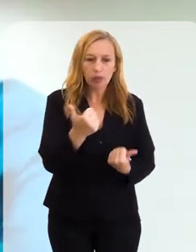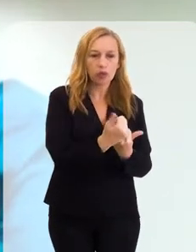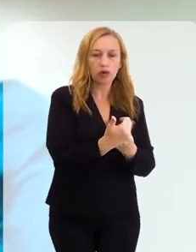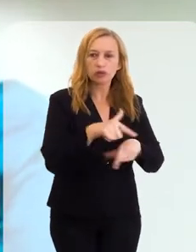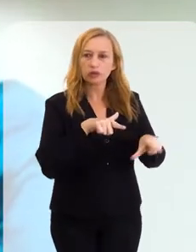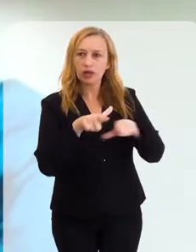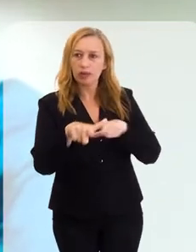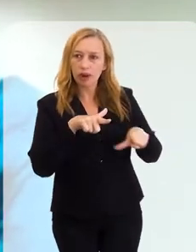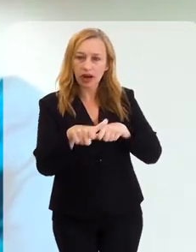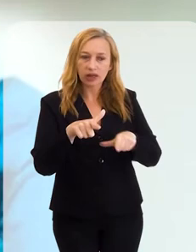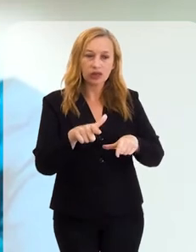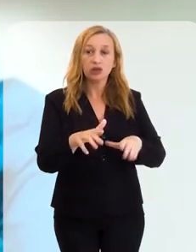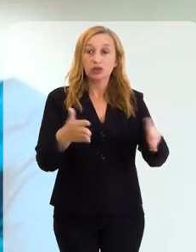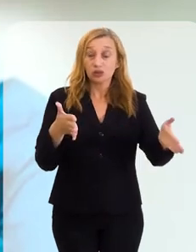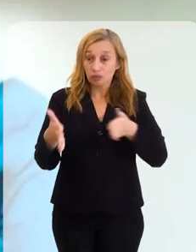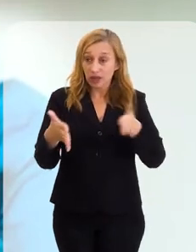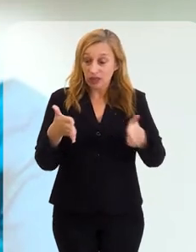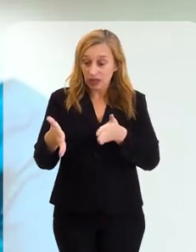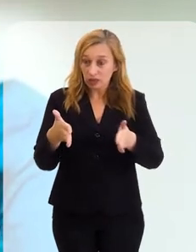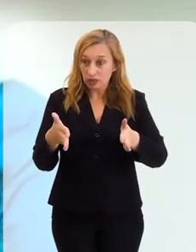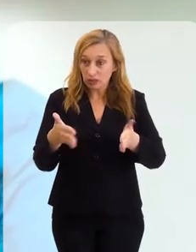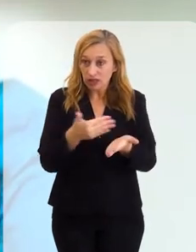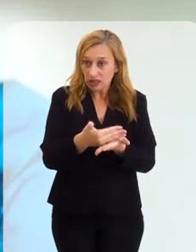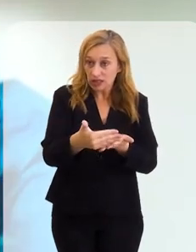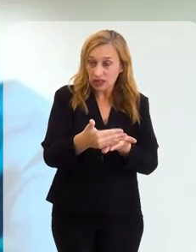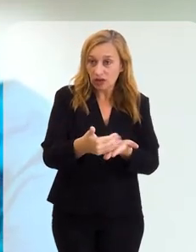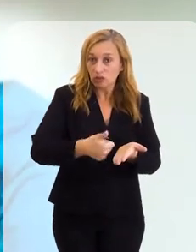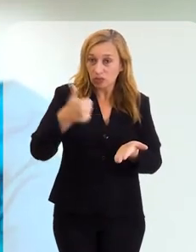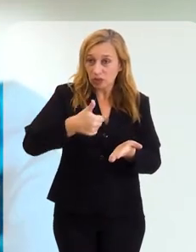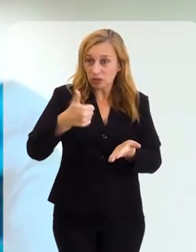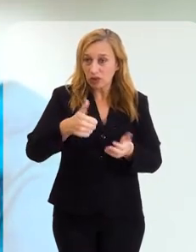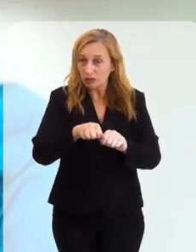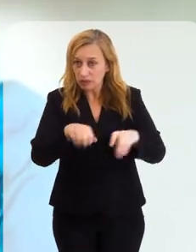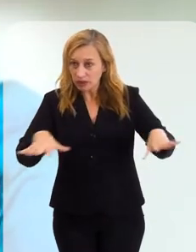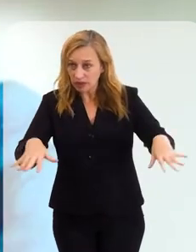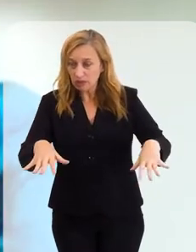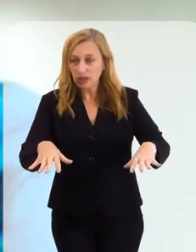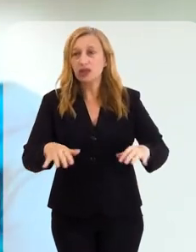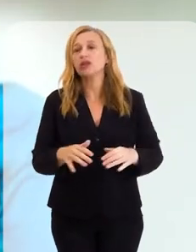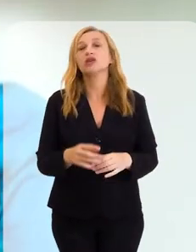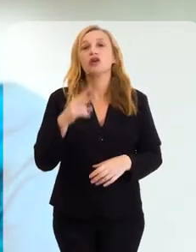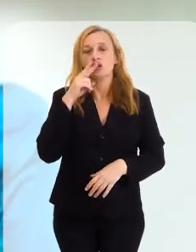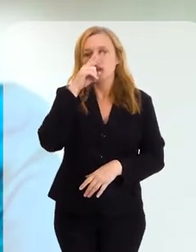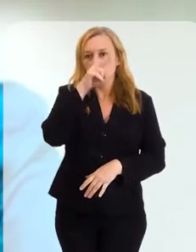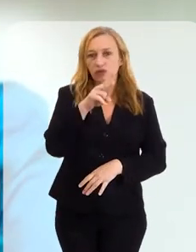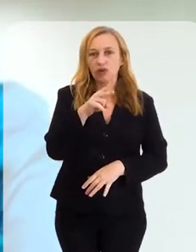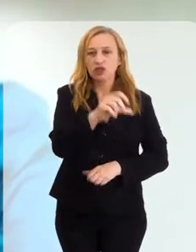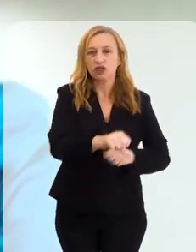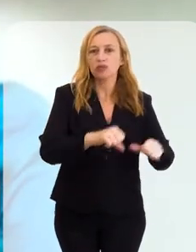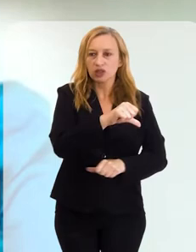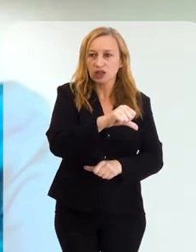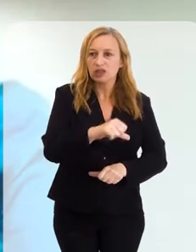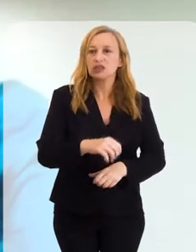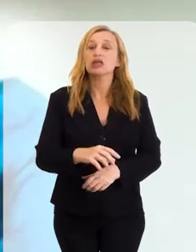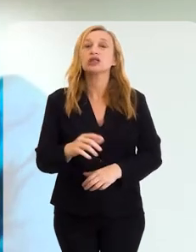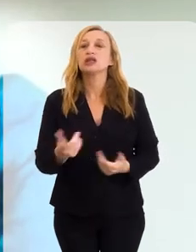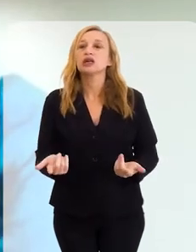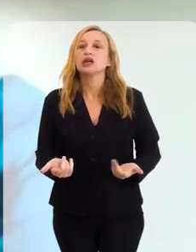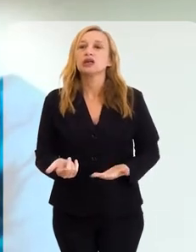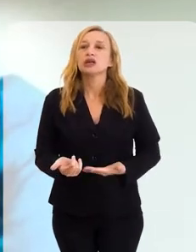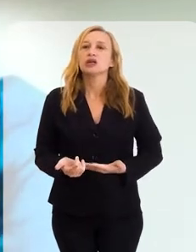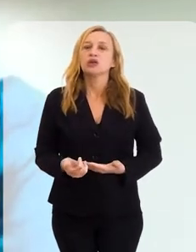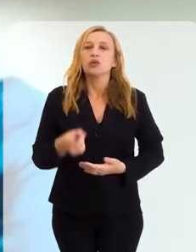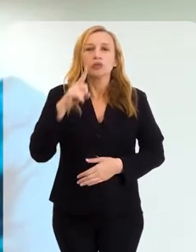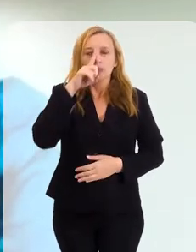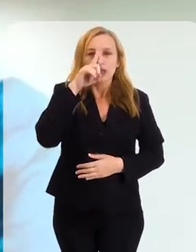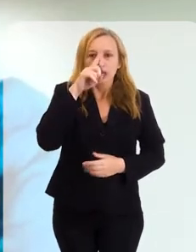ao homeschooling. Durante esse período inicial, principalmente no primeiro ano, né, se observa isso muito fortemente.